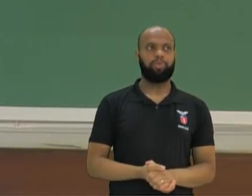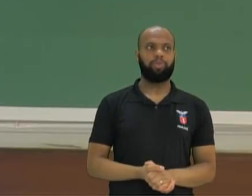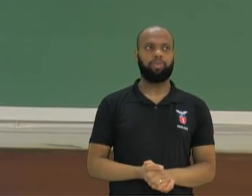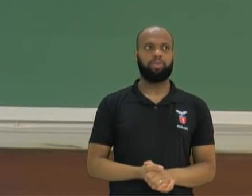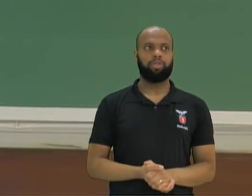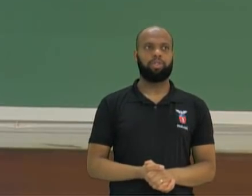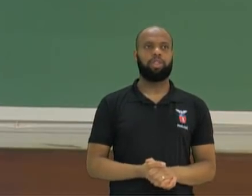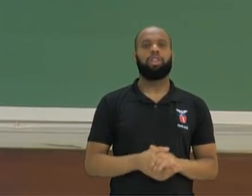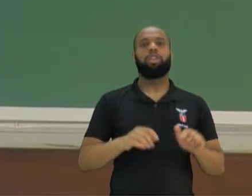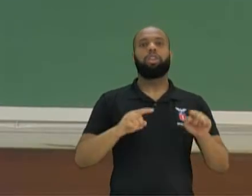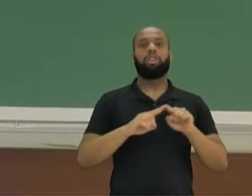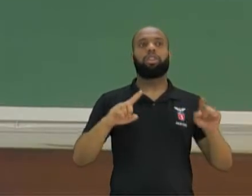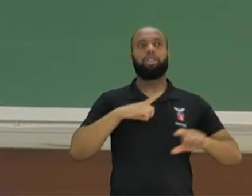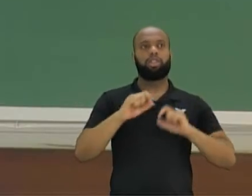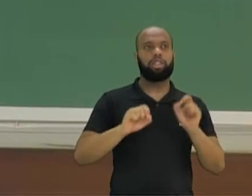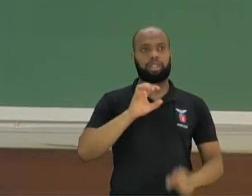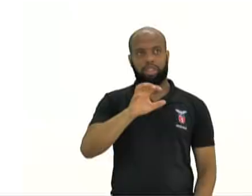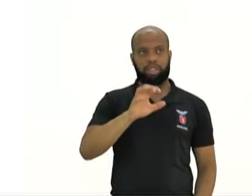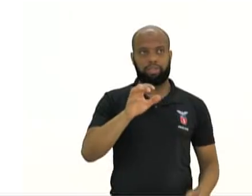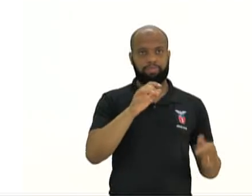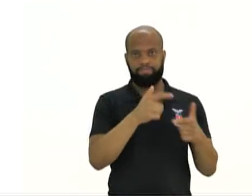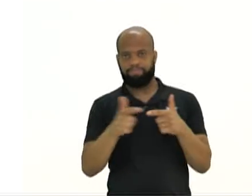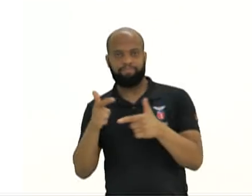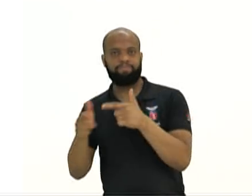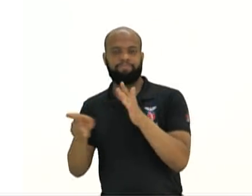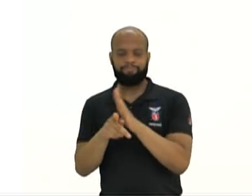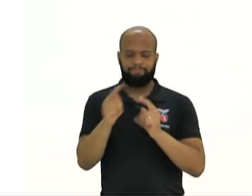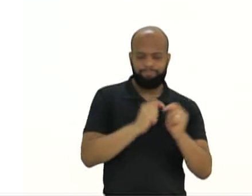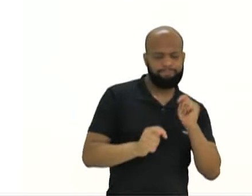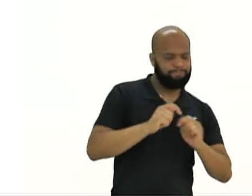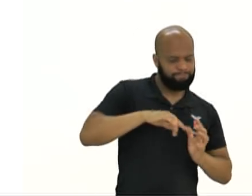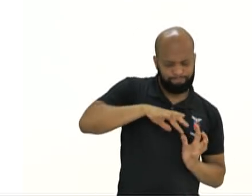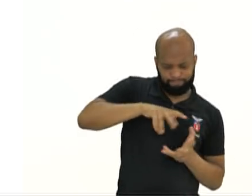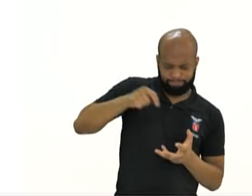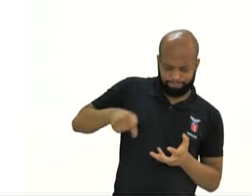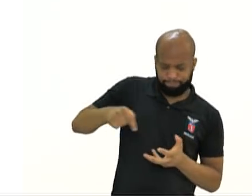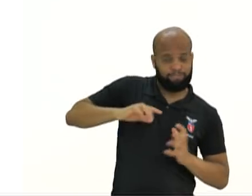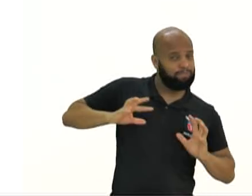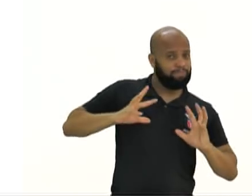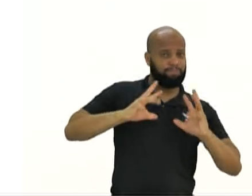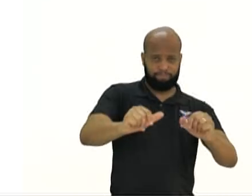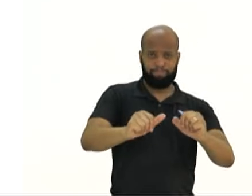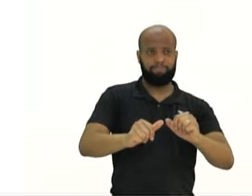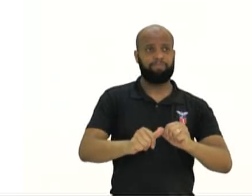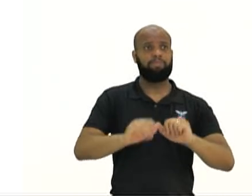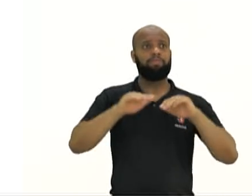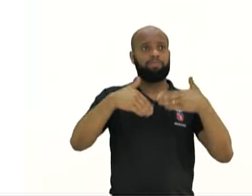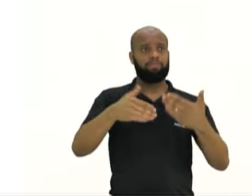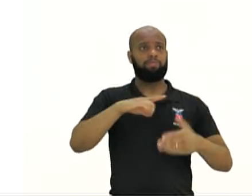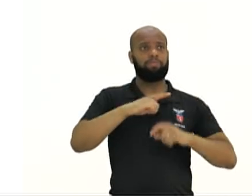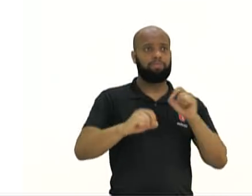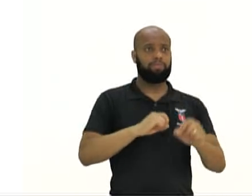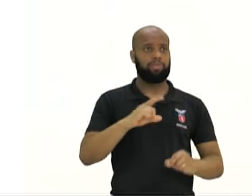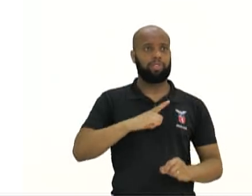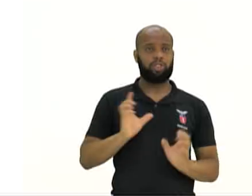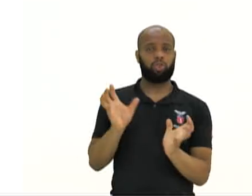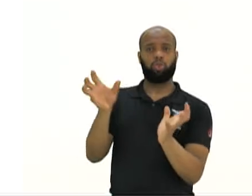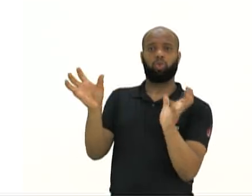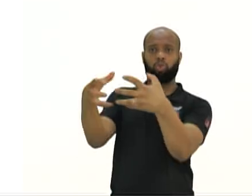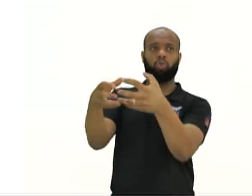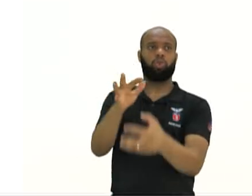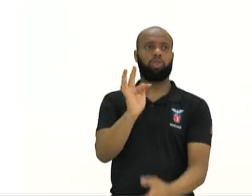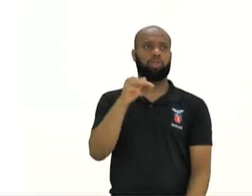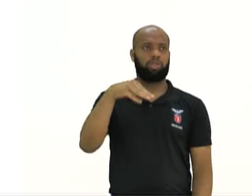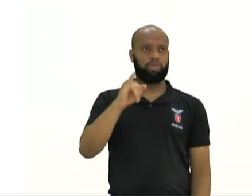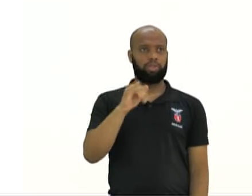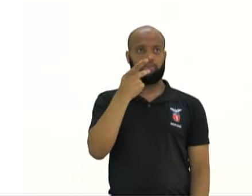Mas, infelizmente, diante dessa recessão econômica, né, do mundo todo, né, o FMI já estima que em 2020 a economia do